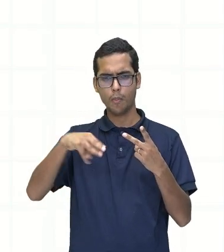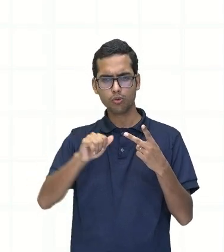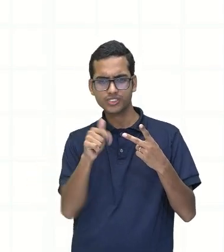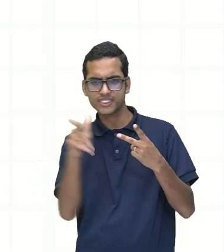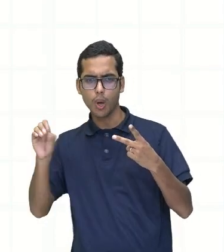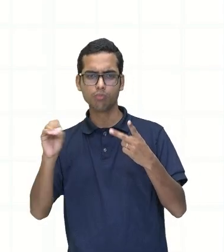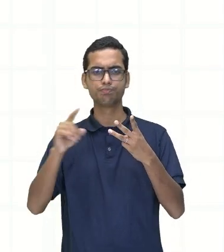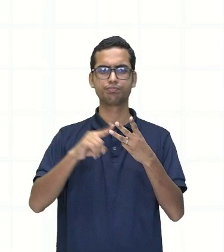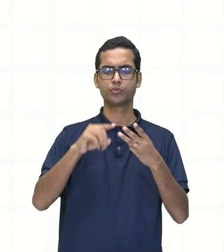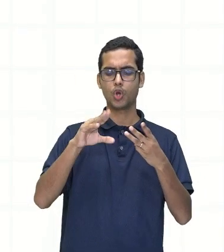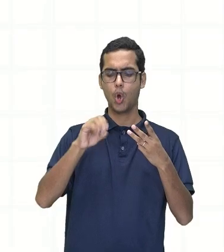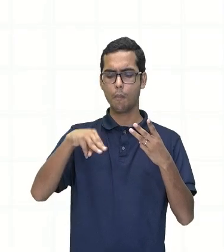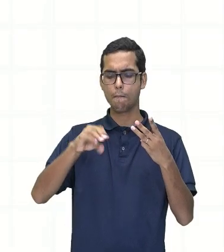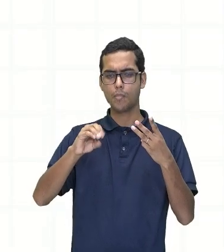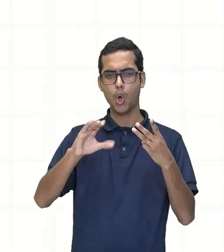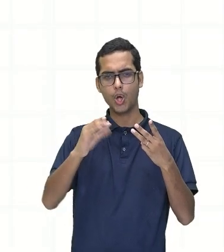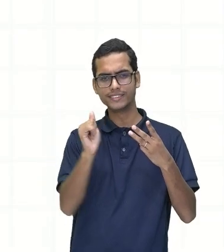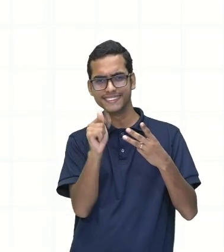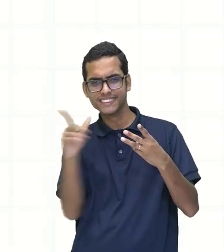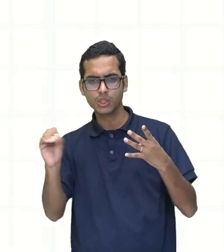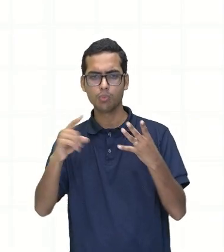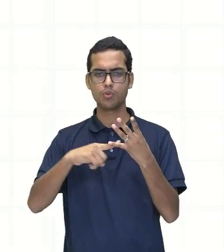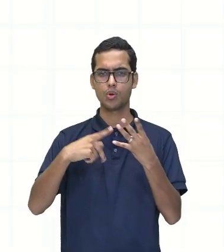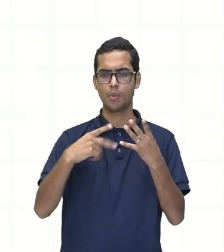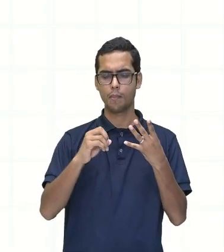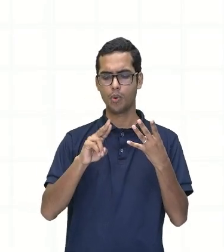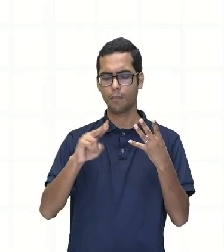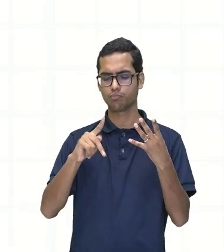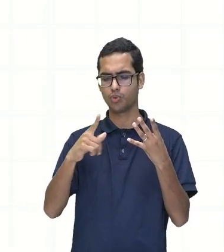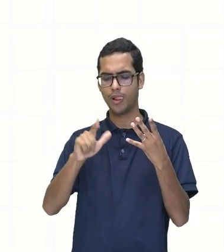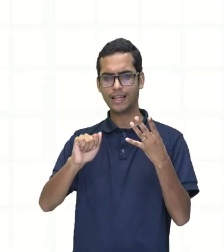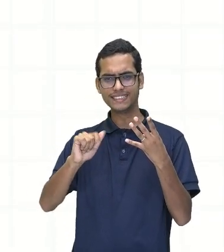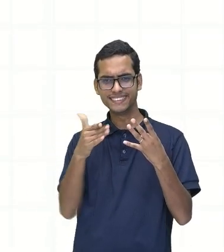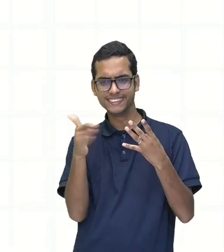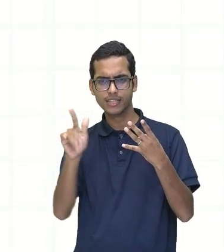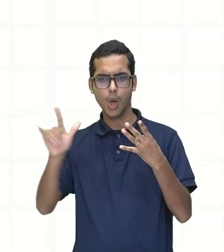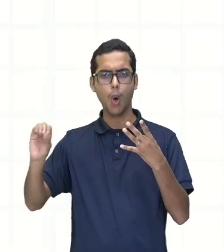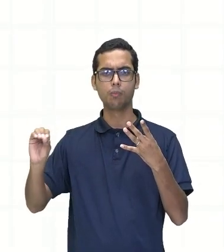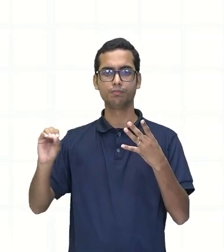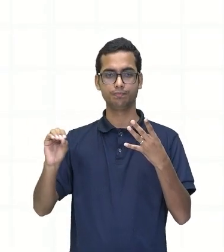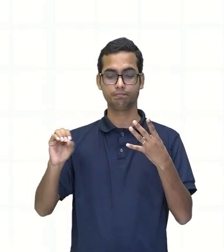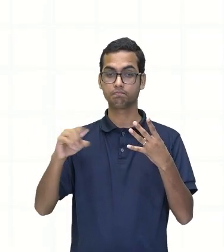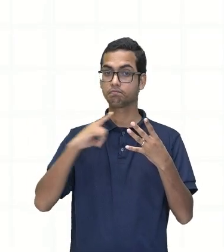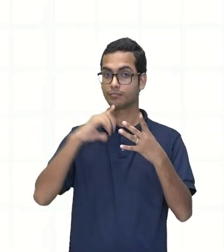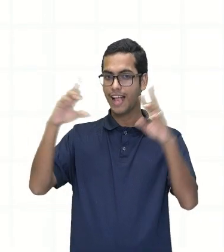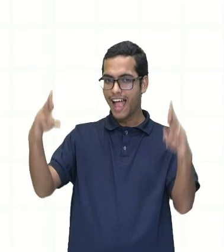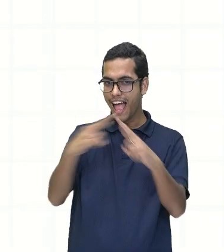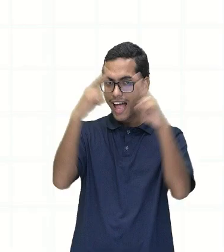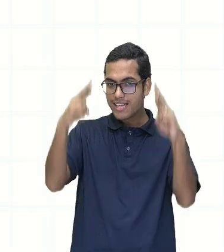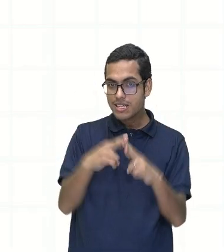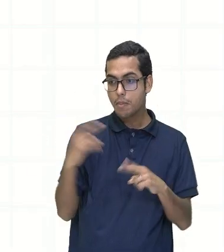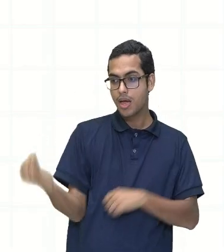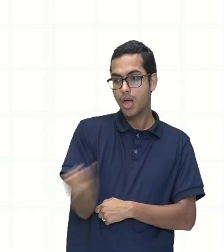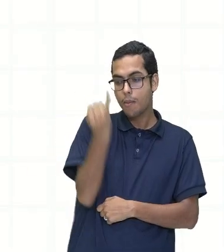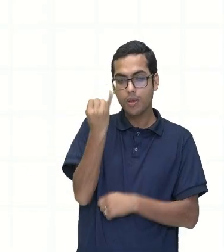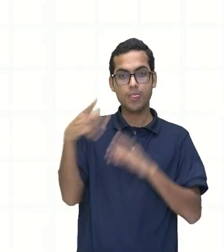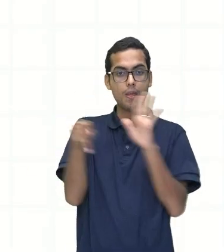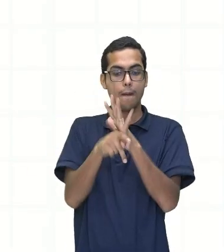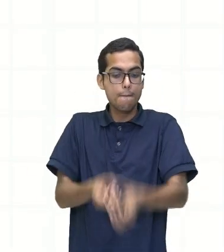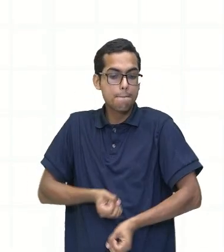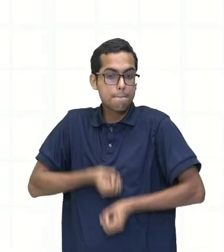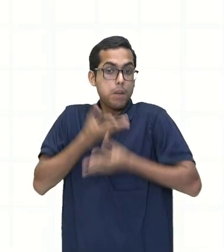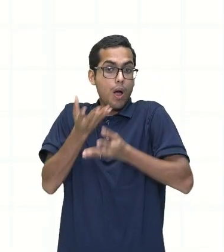importante? Nos textos não literários, né? Lá na poesia, ali pode. Quando a gente fala em textos literários,